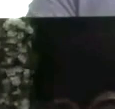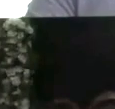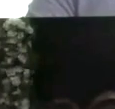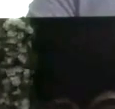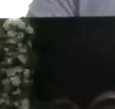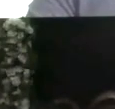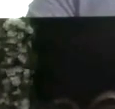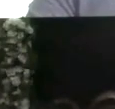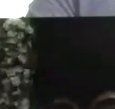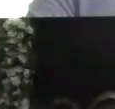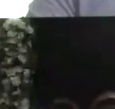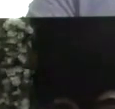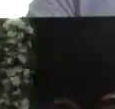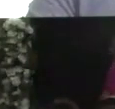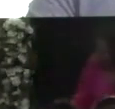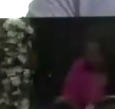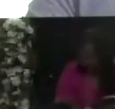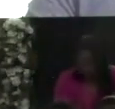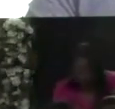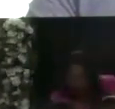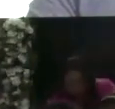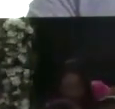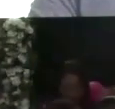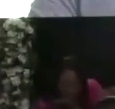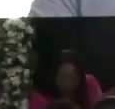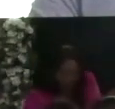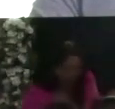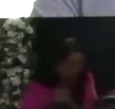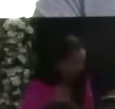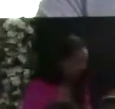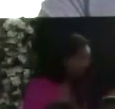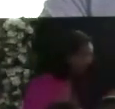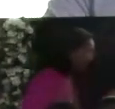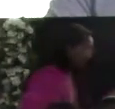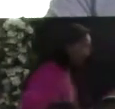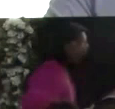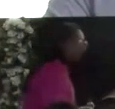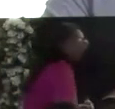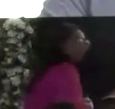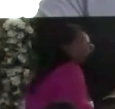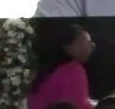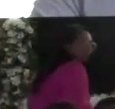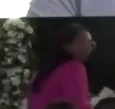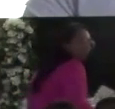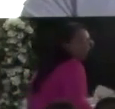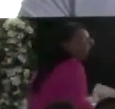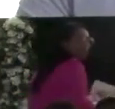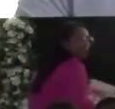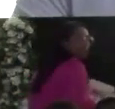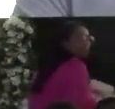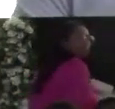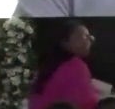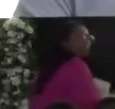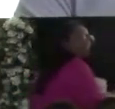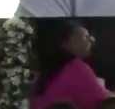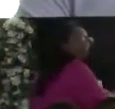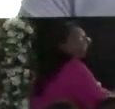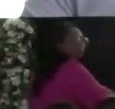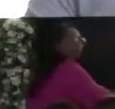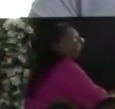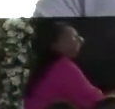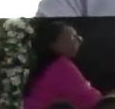e para minha convivência, porque, enfim, eu sou filho de uma família muito ausente, de um pai mais ausente ainda, mas eu